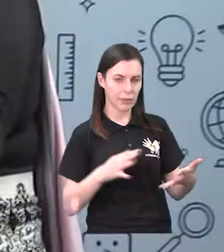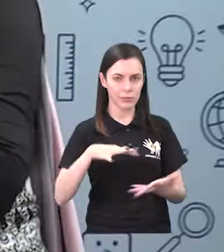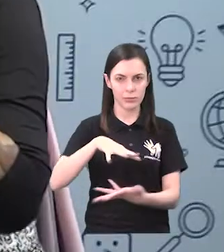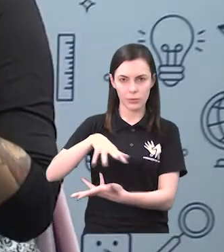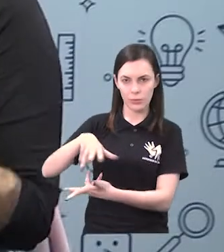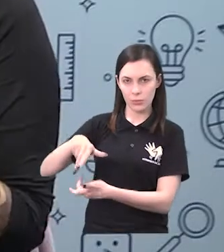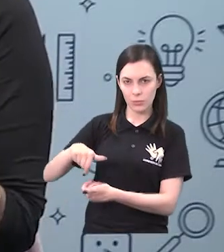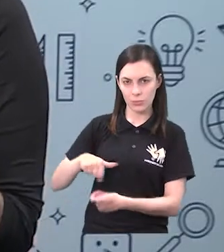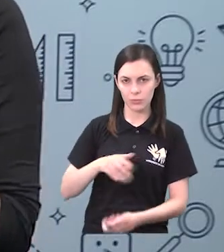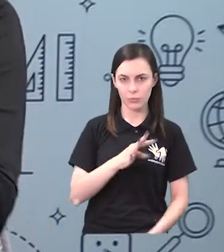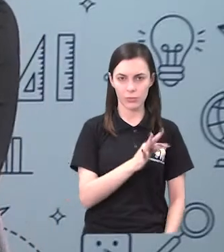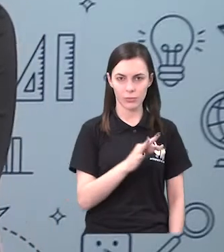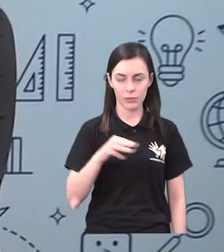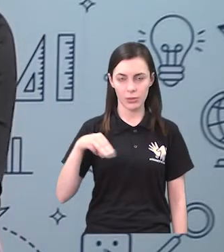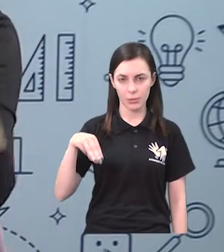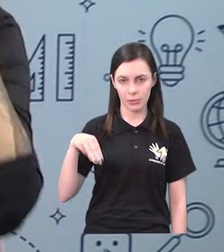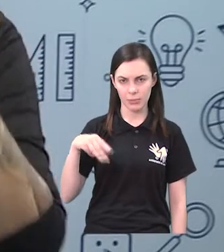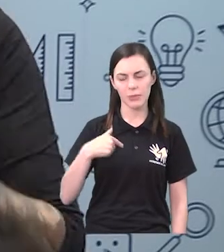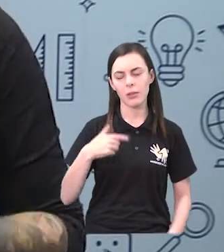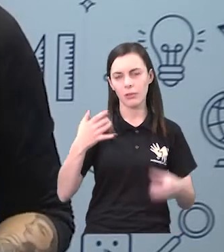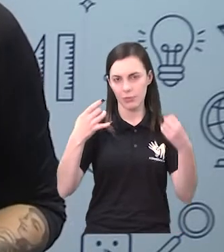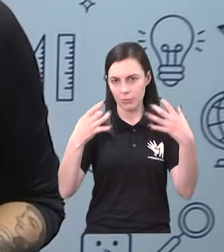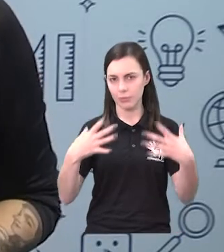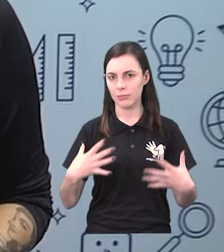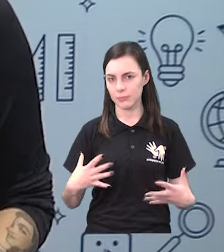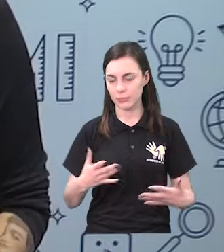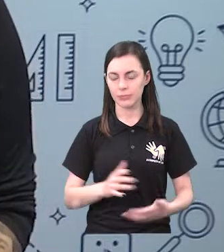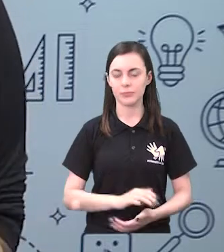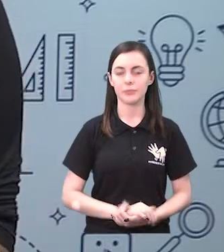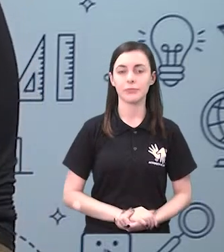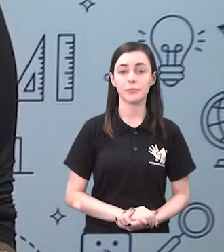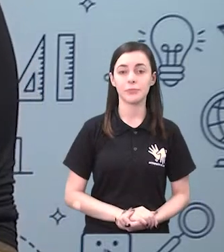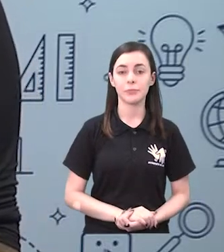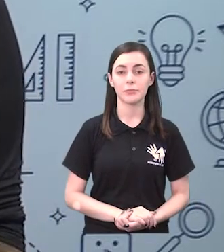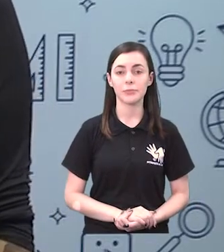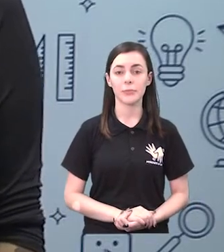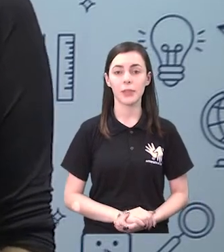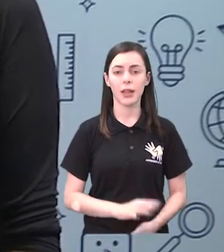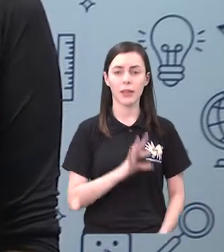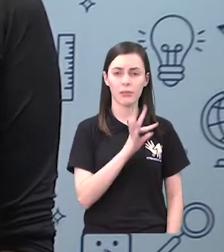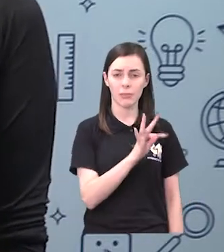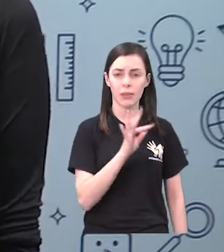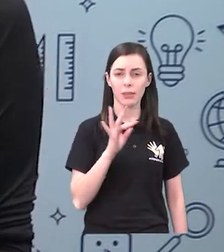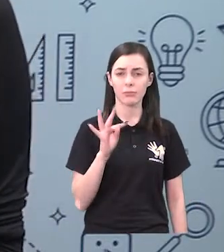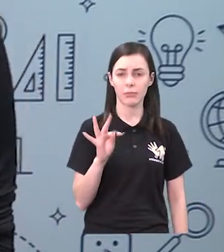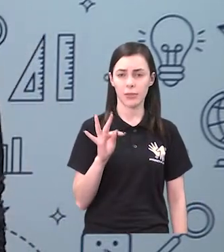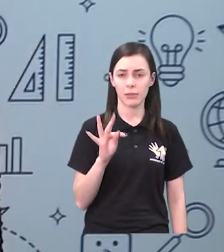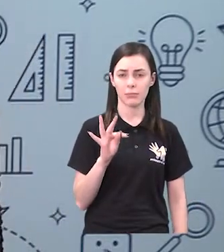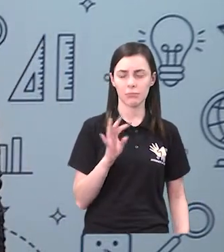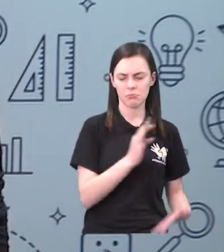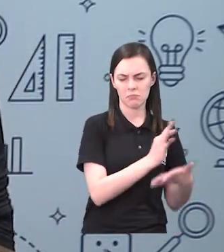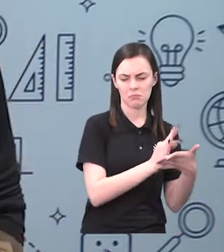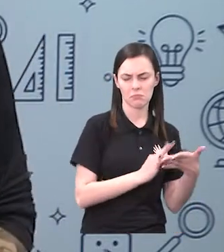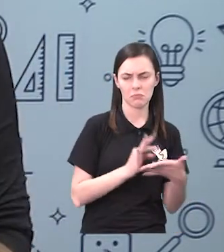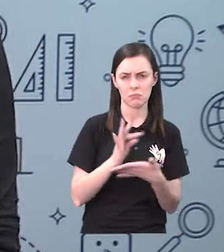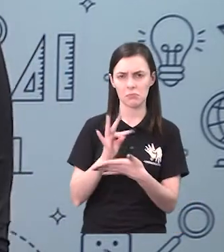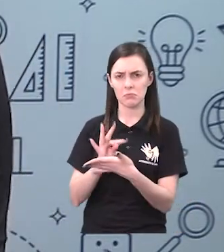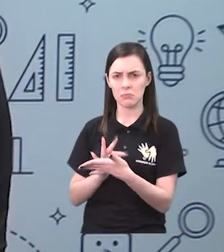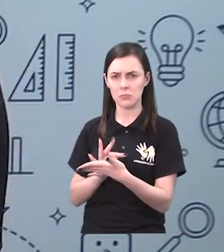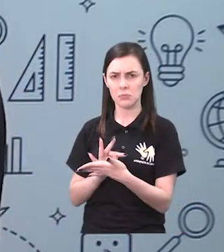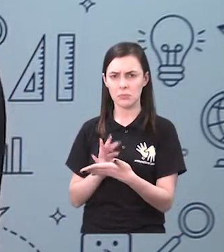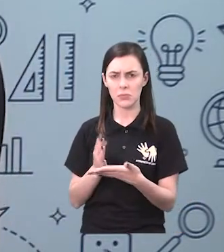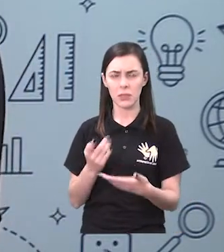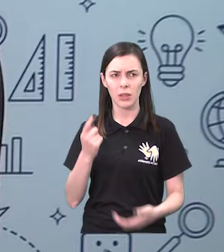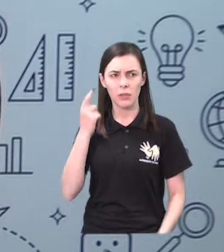TM vou explicar cada uma delas Não se preocupe quando a gente fala de uma conexão texto texto eu vou